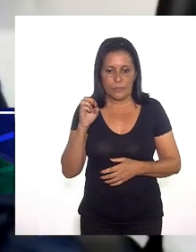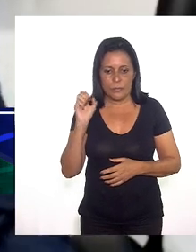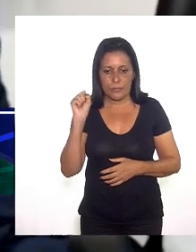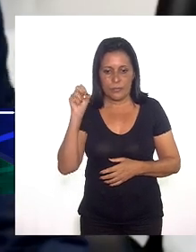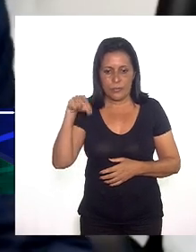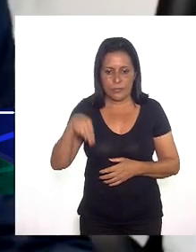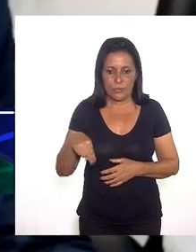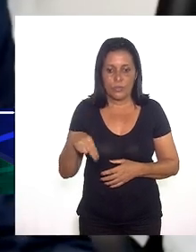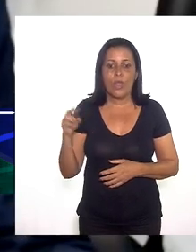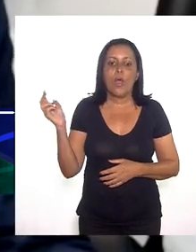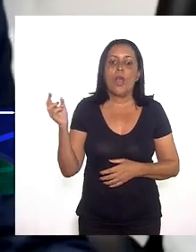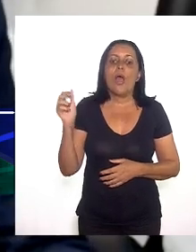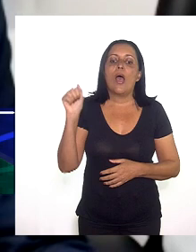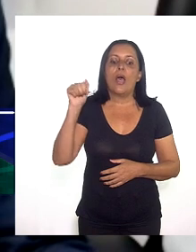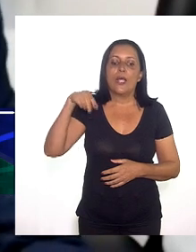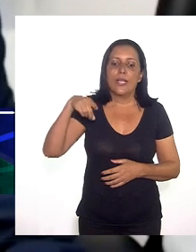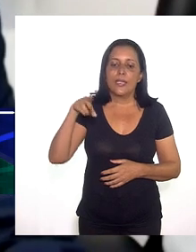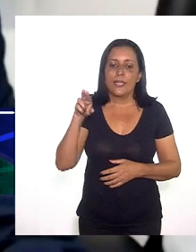Deputado Anderson Moraes.